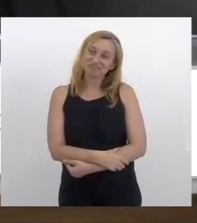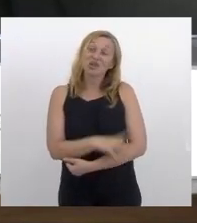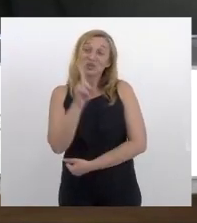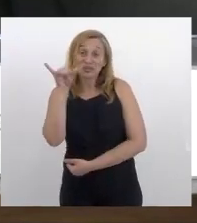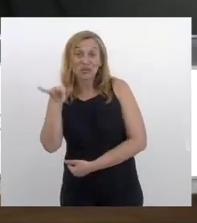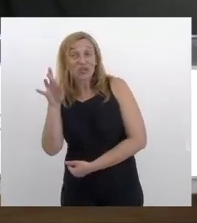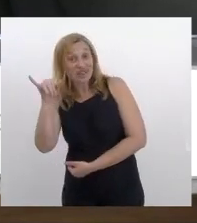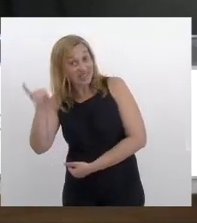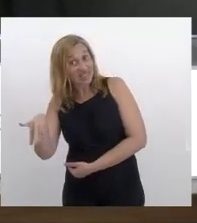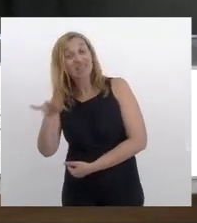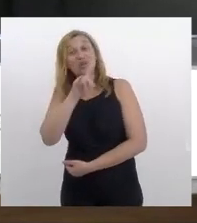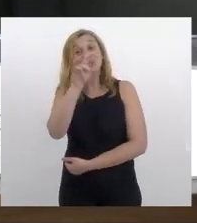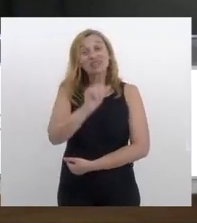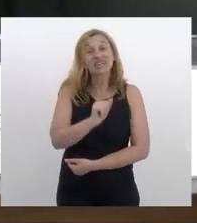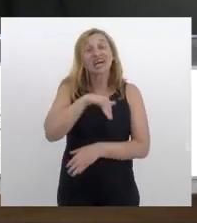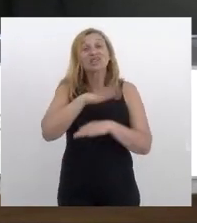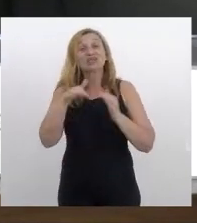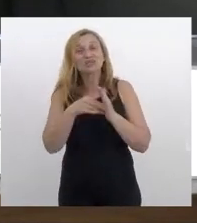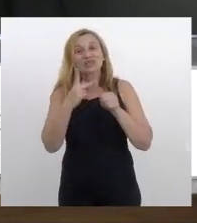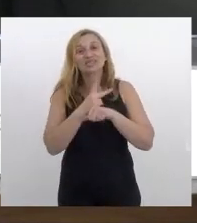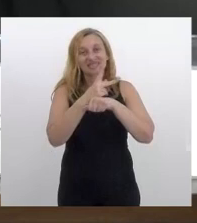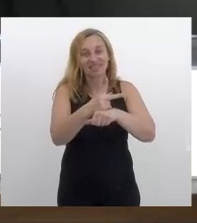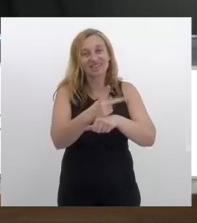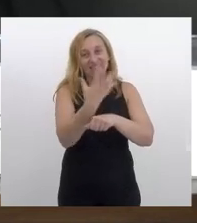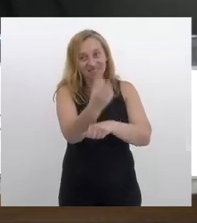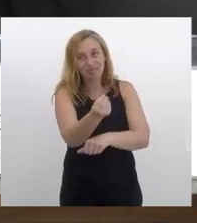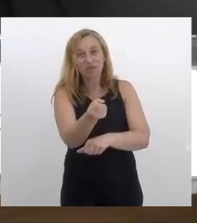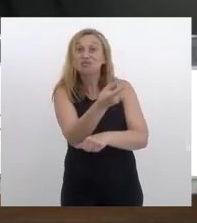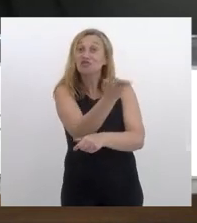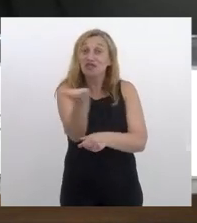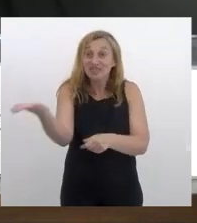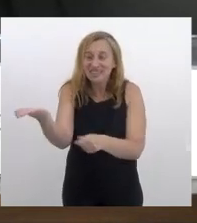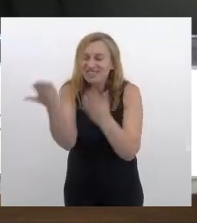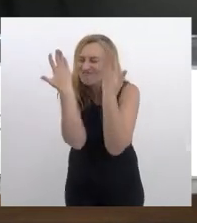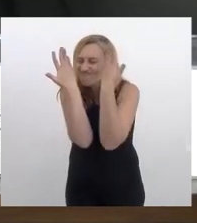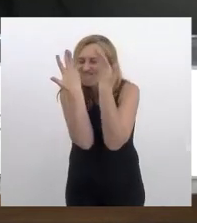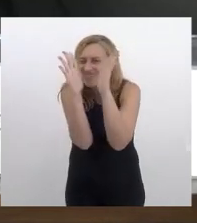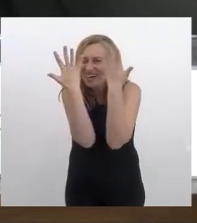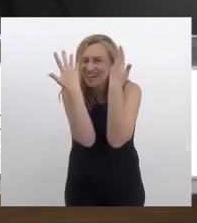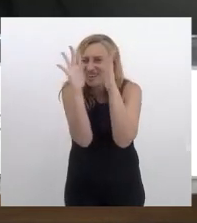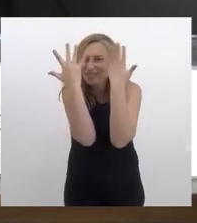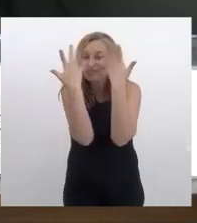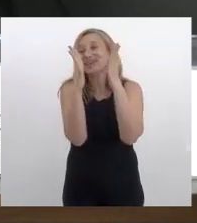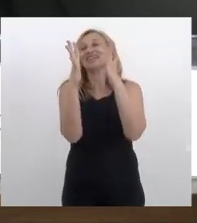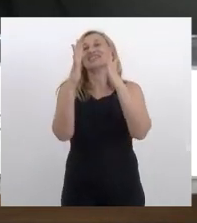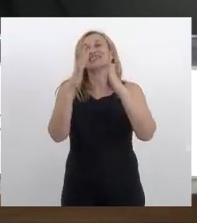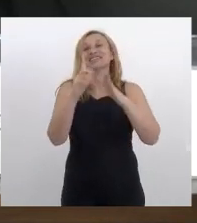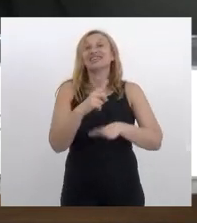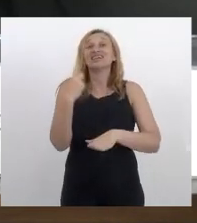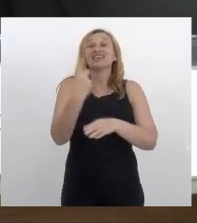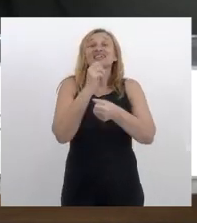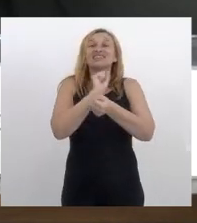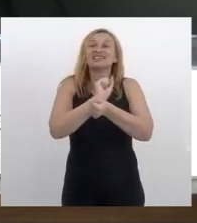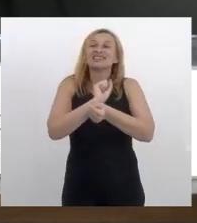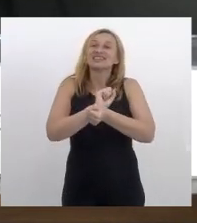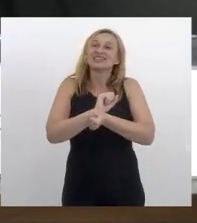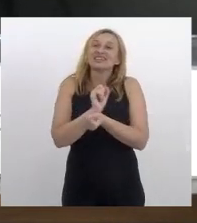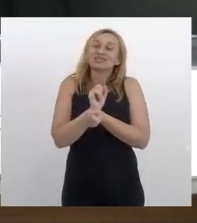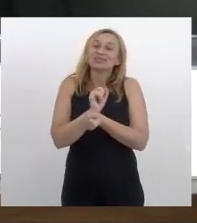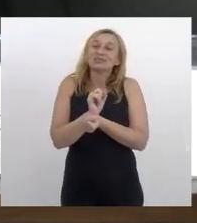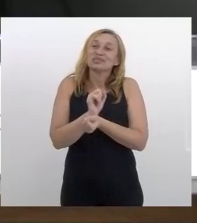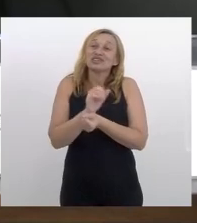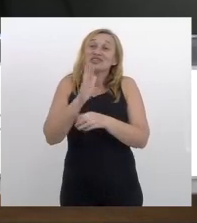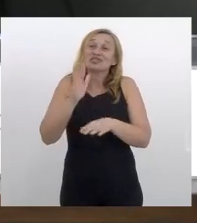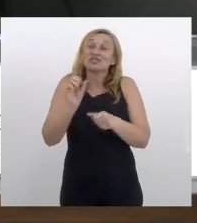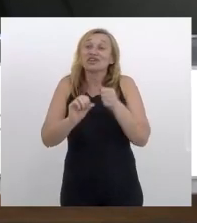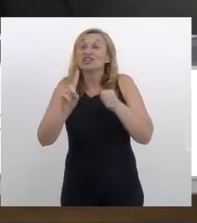Orani, Luzia, todos os homenageados. Vocês estão de parabéns e a gente espera